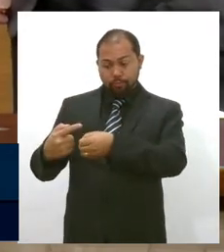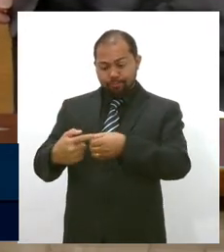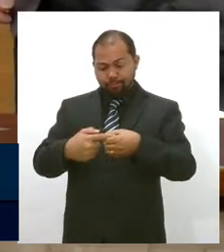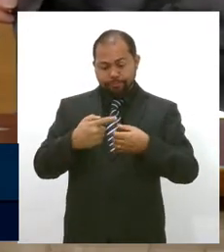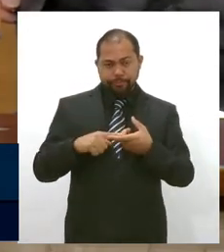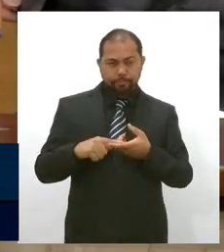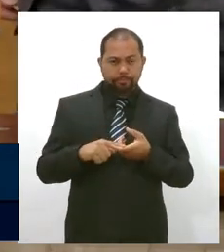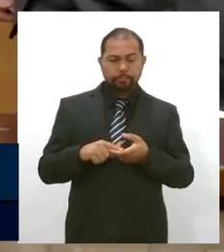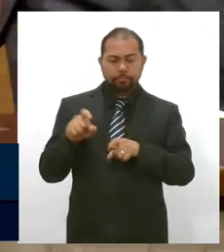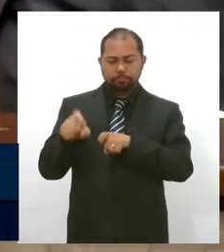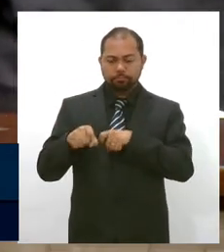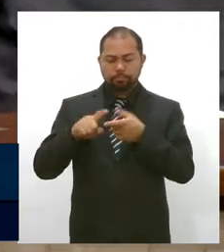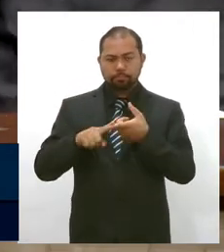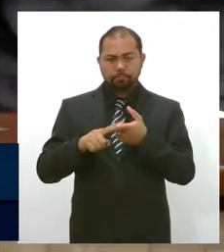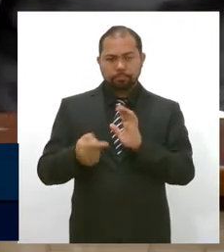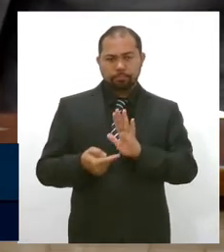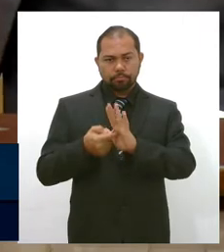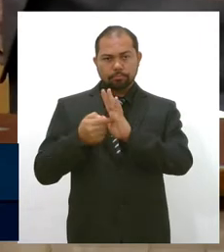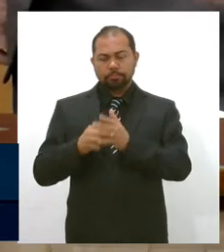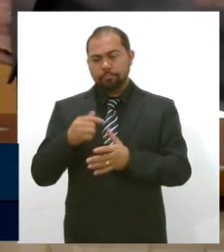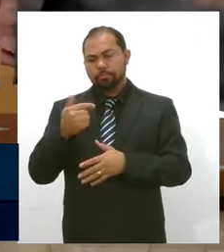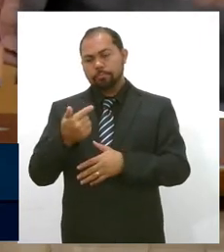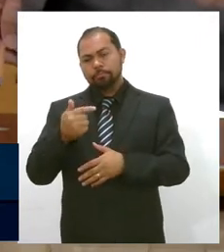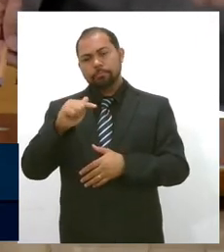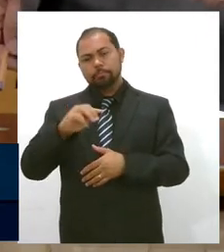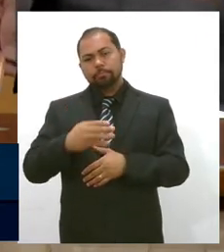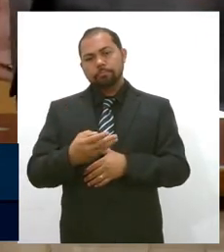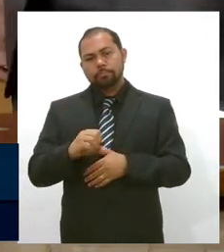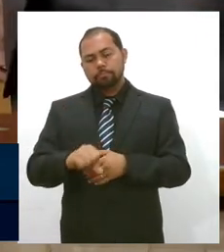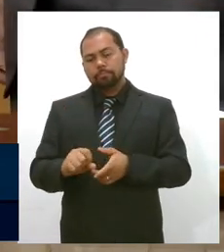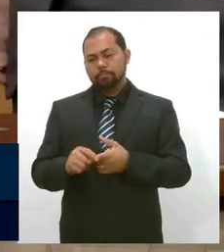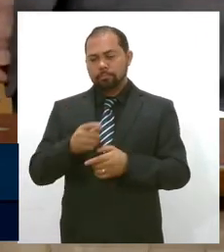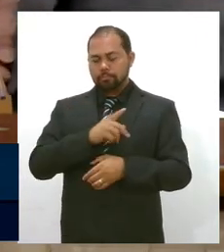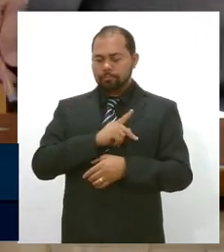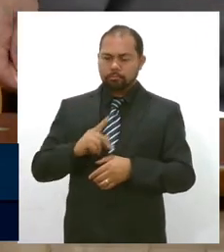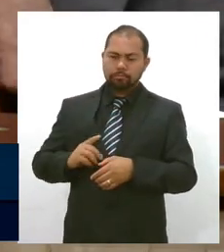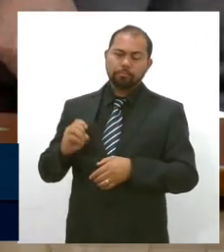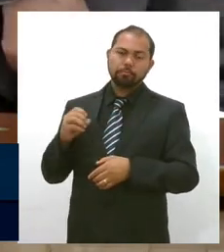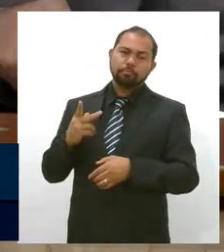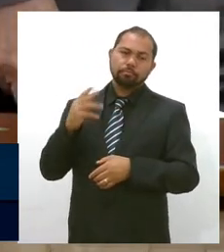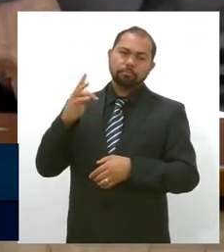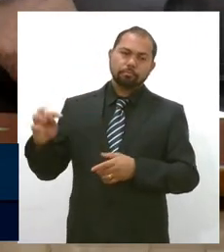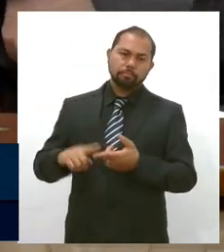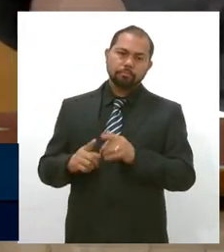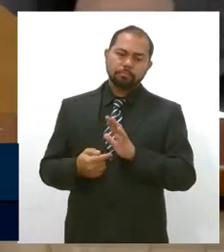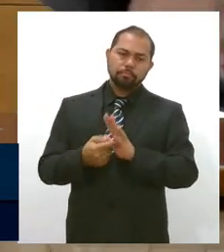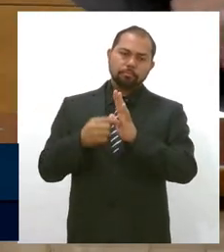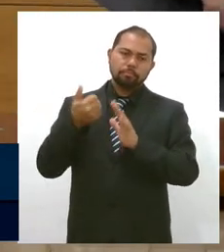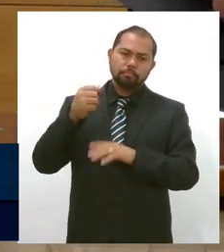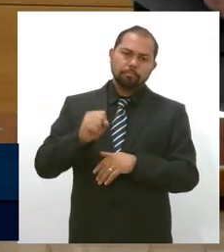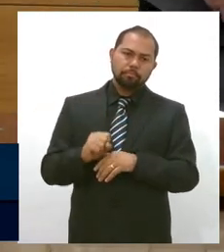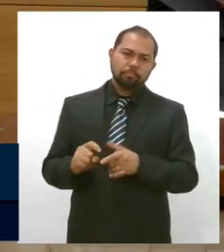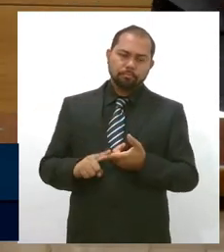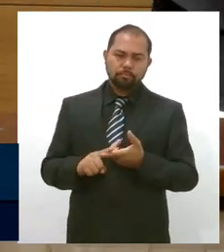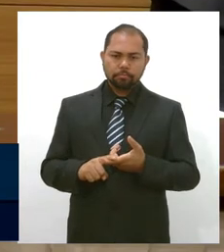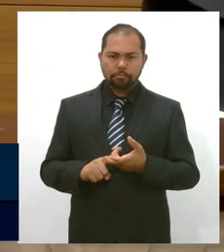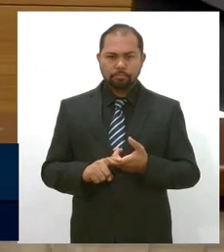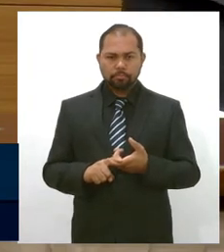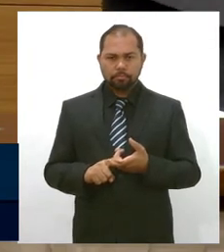Indicação 749, da mesma autoria, senhor presidente, apresento a Vossa Excelência, o termo do artigo 98, regimento interno, apresento indicação ao excelentíssimo